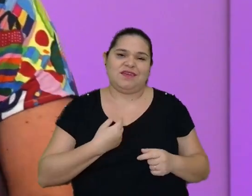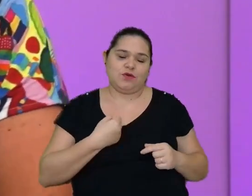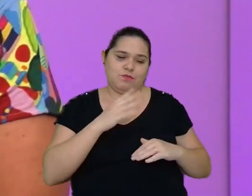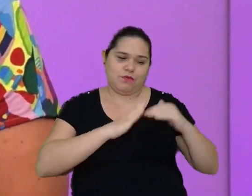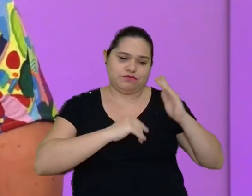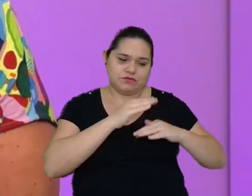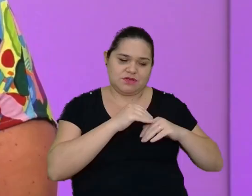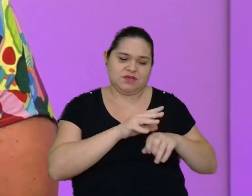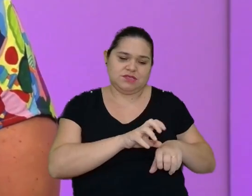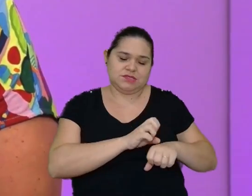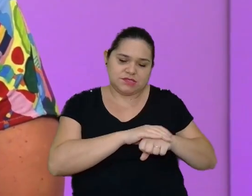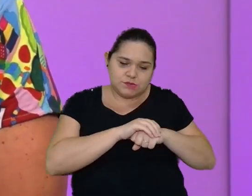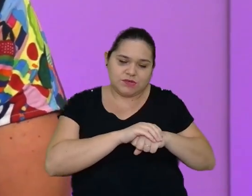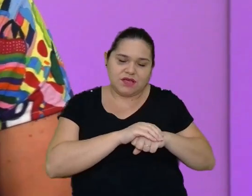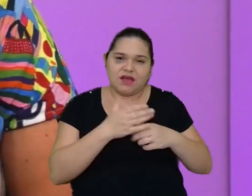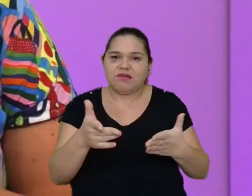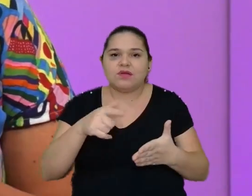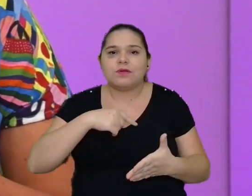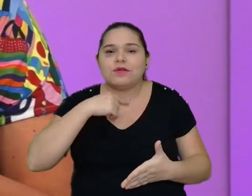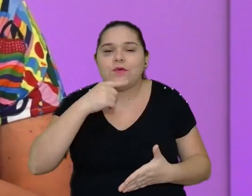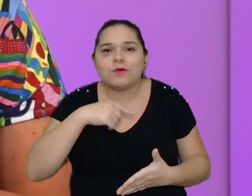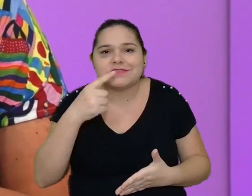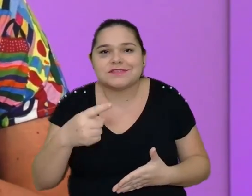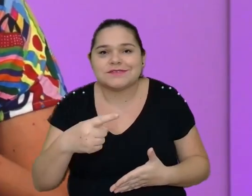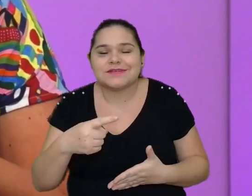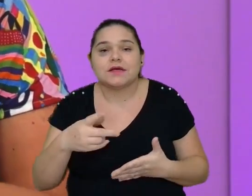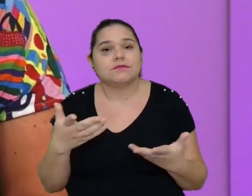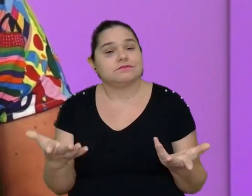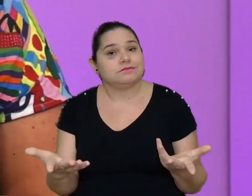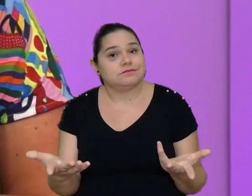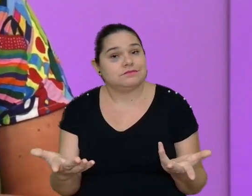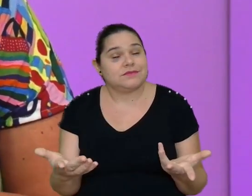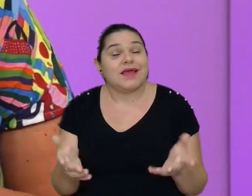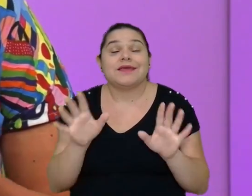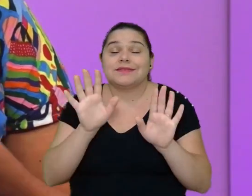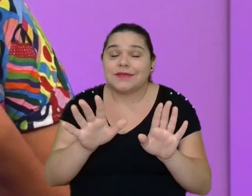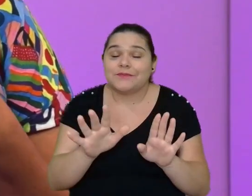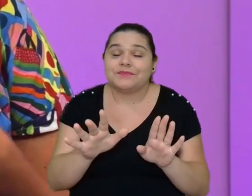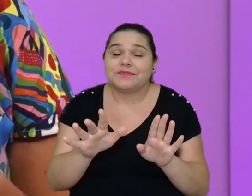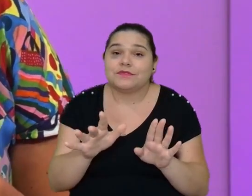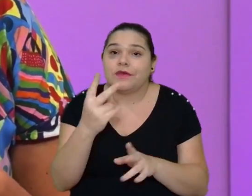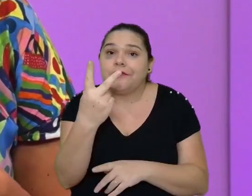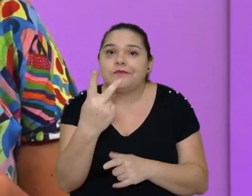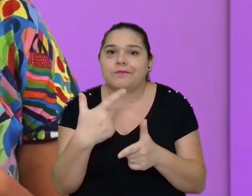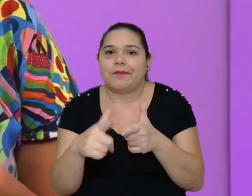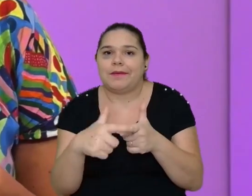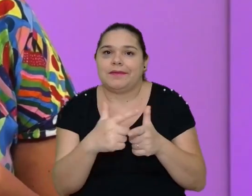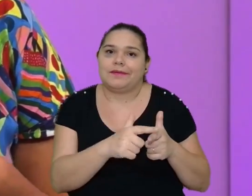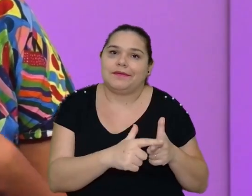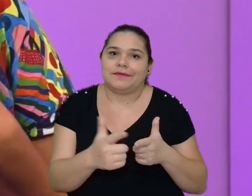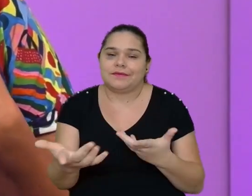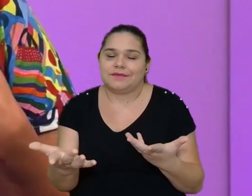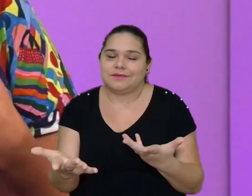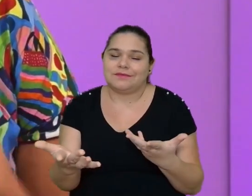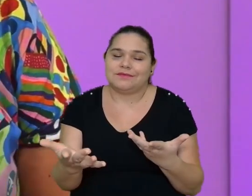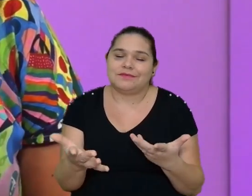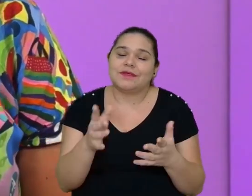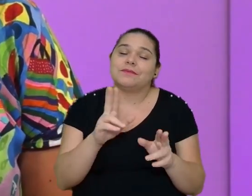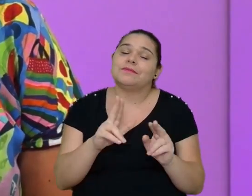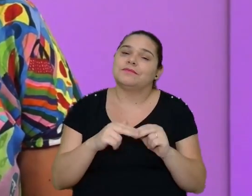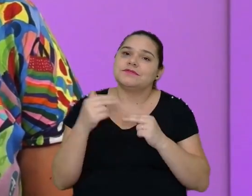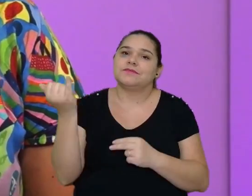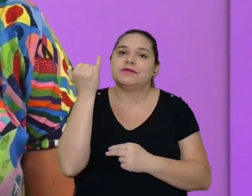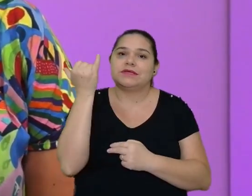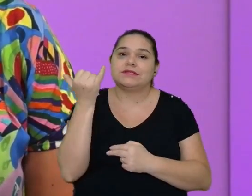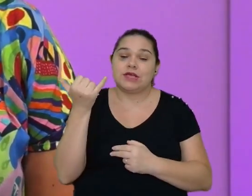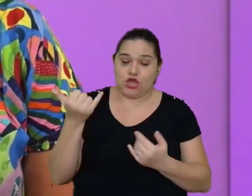engravidei e agora eu também não posso. Então, eu acho que esse, por isso que eu falo do pilar, porque quando você tem conhecimento e informação, você tem muito mais